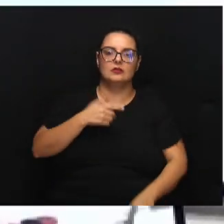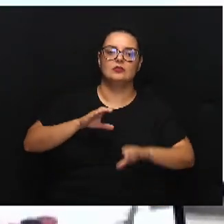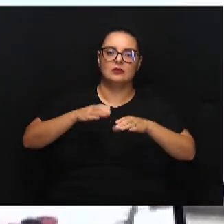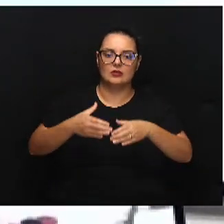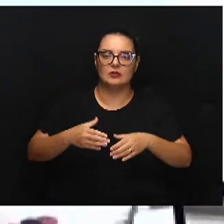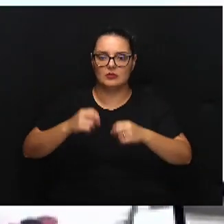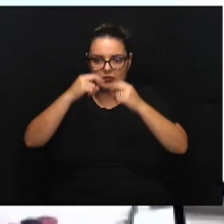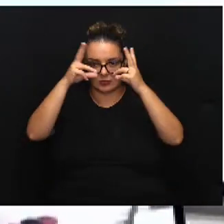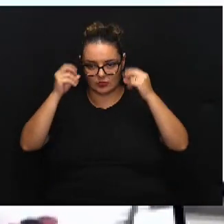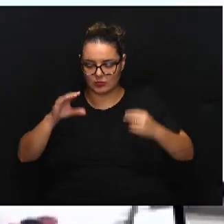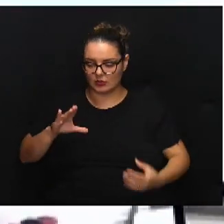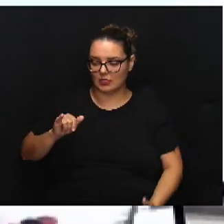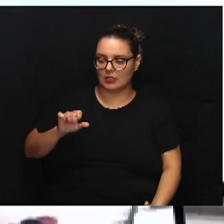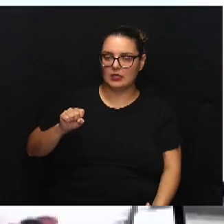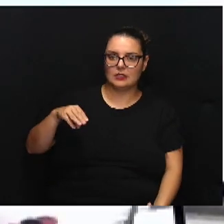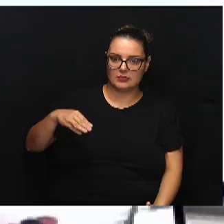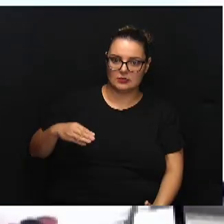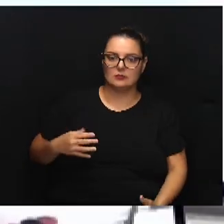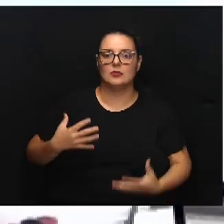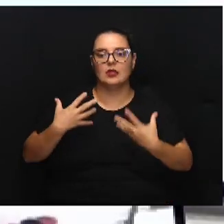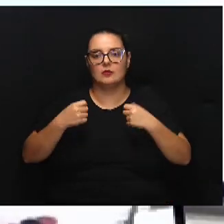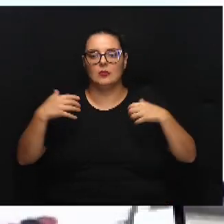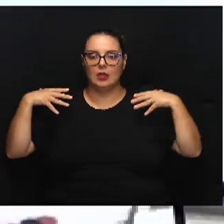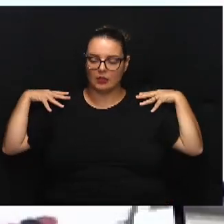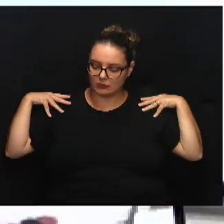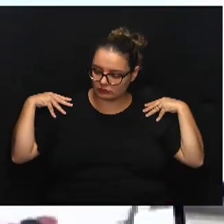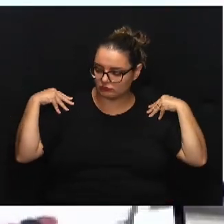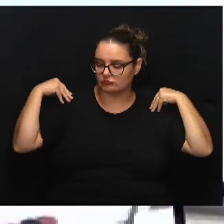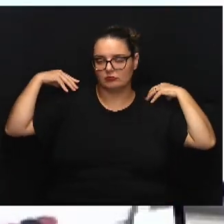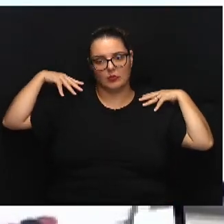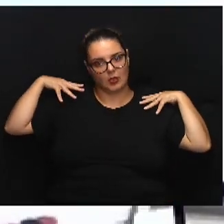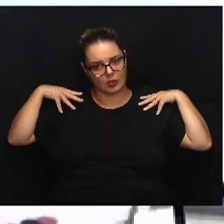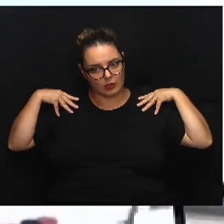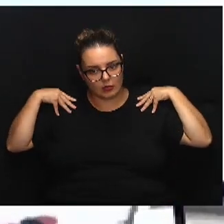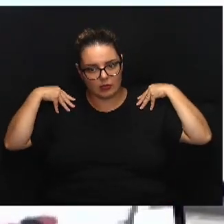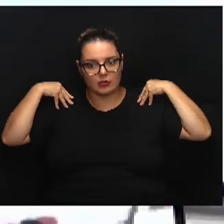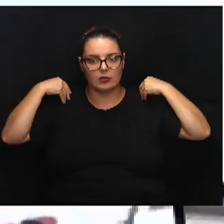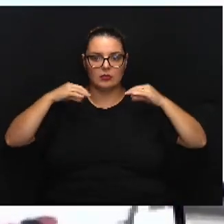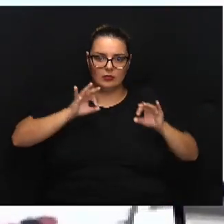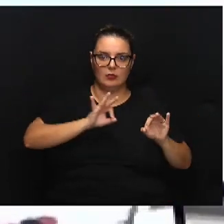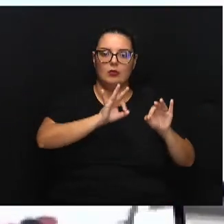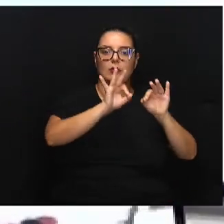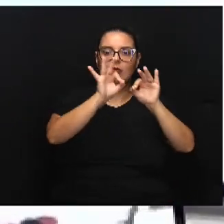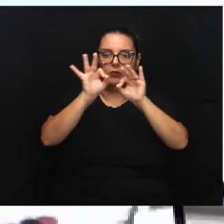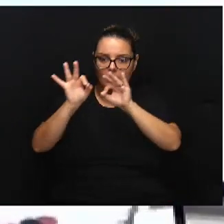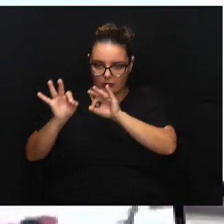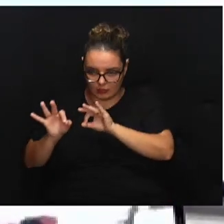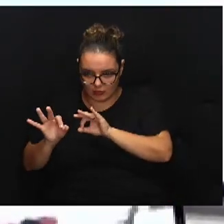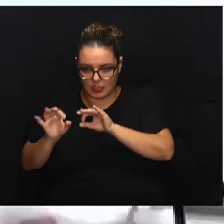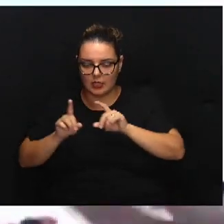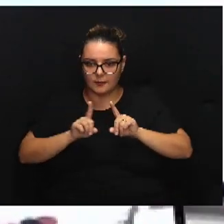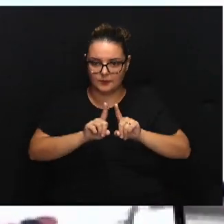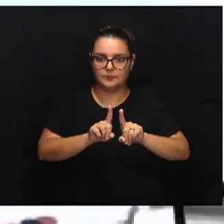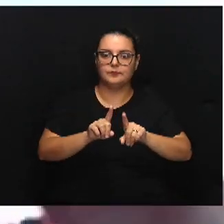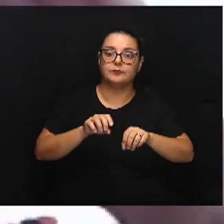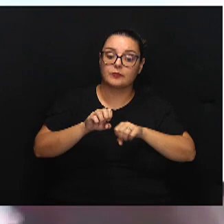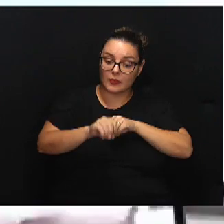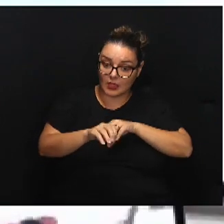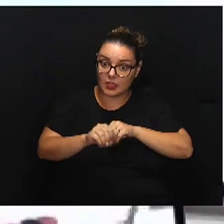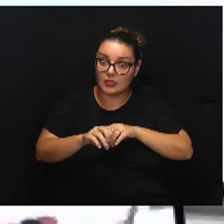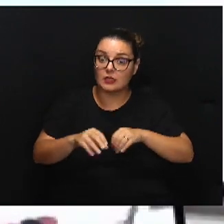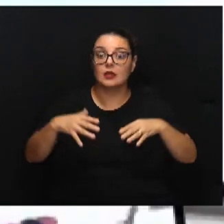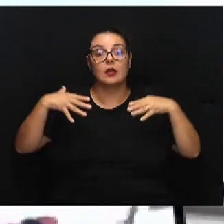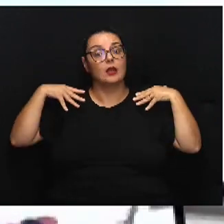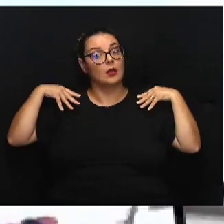no CAISM. Então, os pacientes recebem massagem, quem está como acompanhante, a gente ensina, inclusive, a